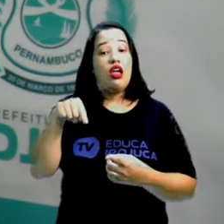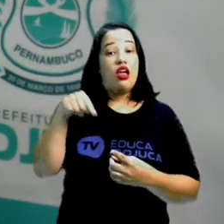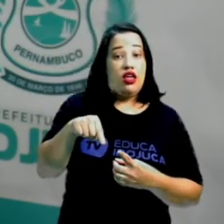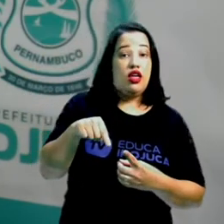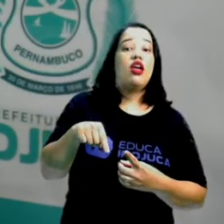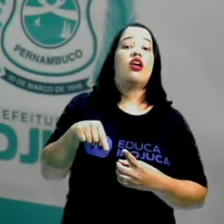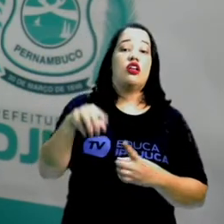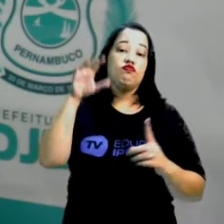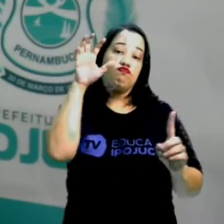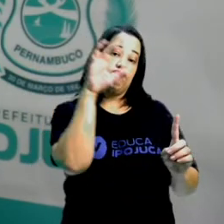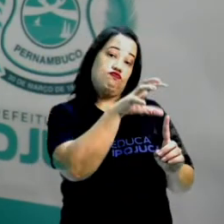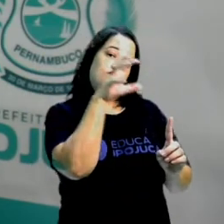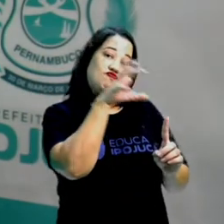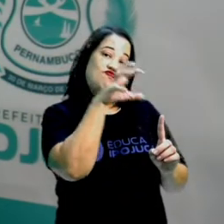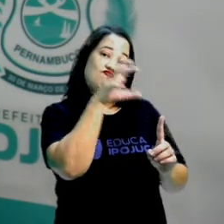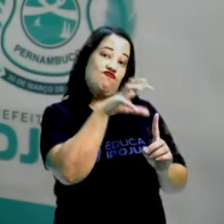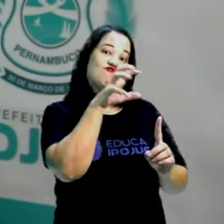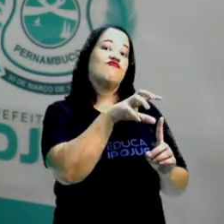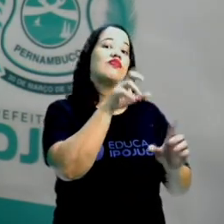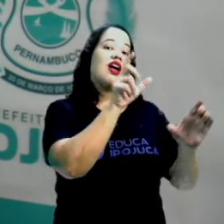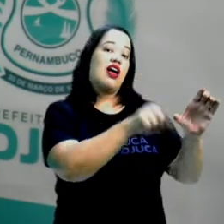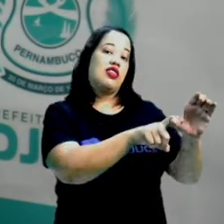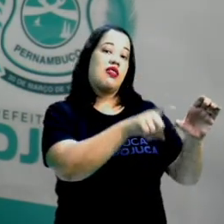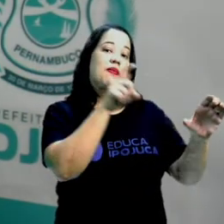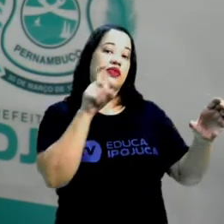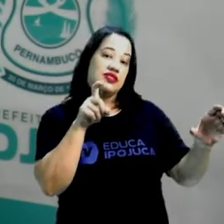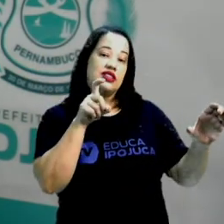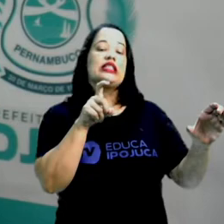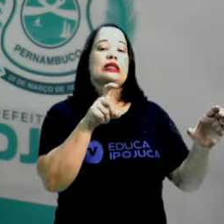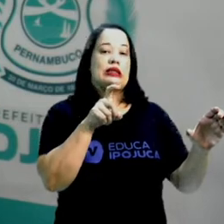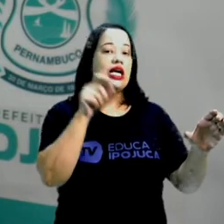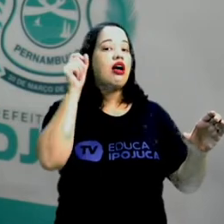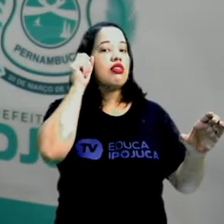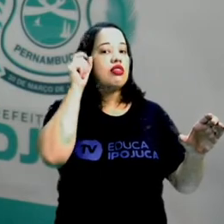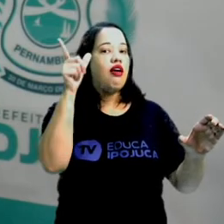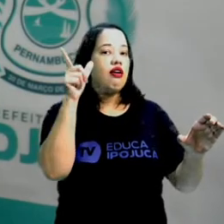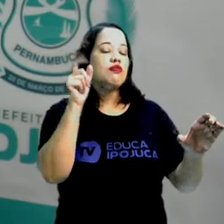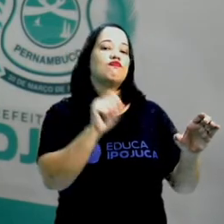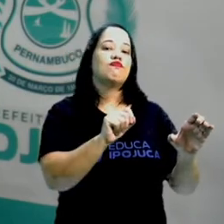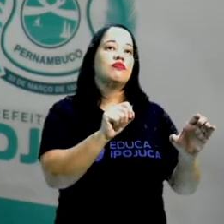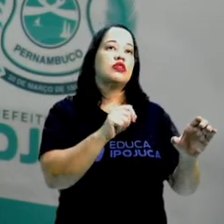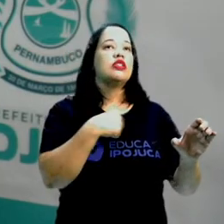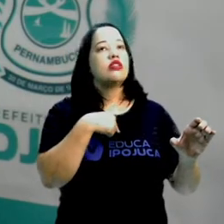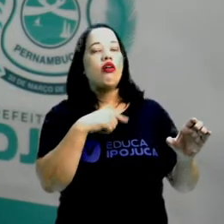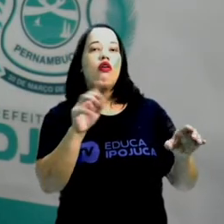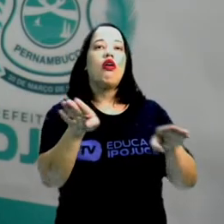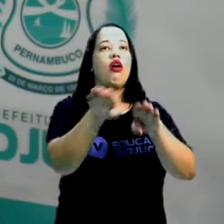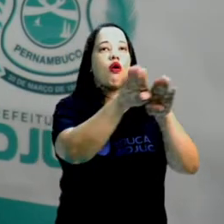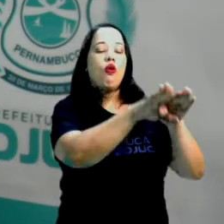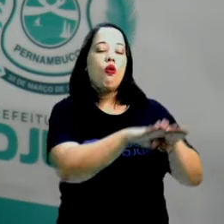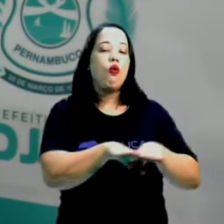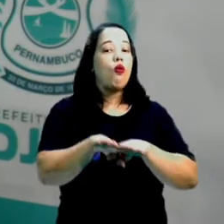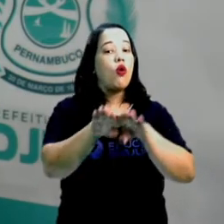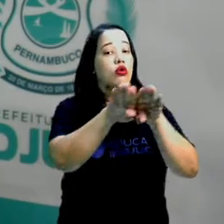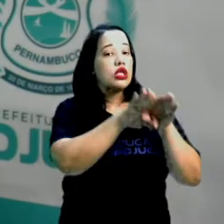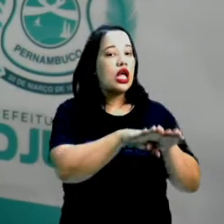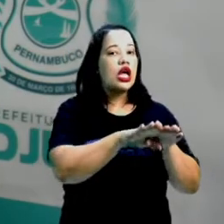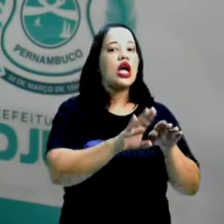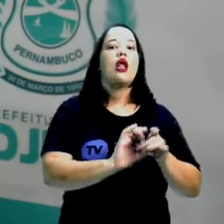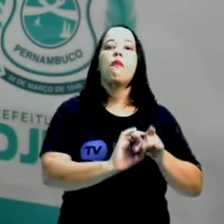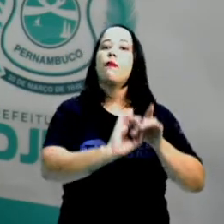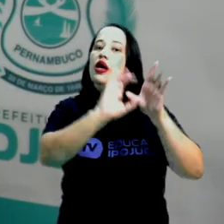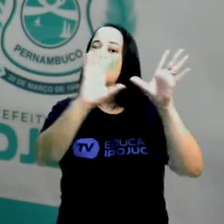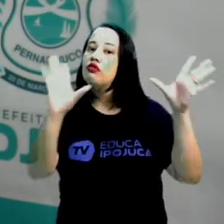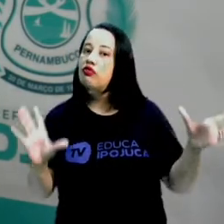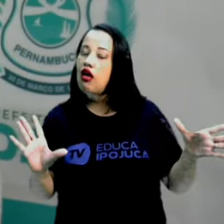influenciar as ideias de independência ali dentro dos Estados Unidos, né? Ideias de igualdade,